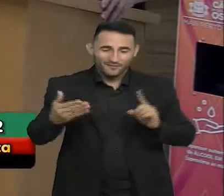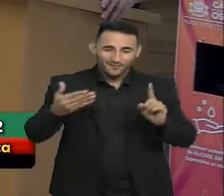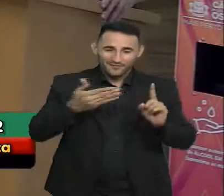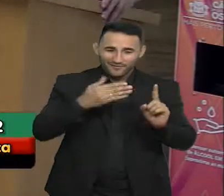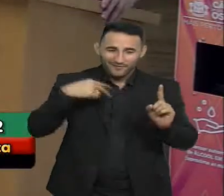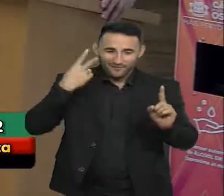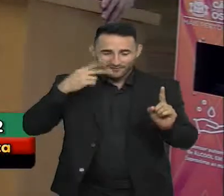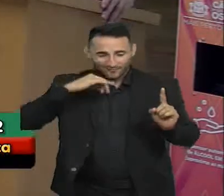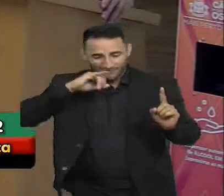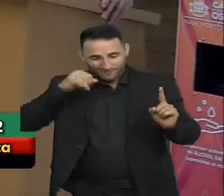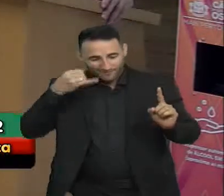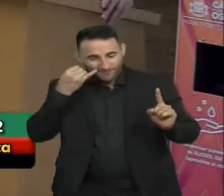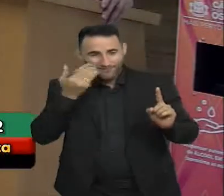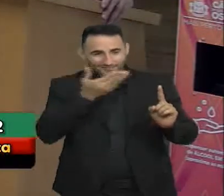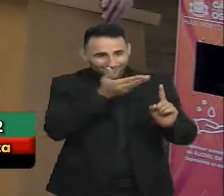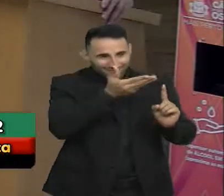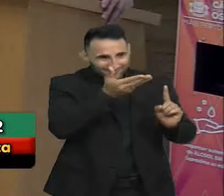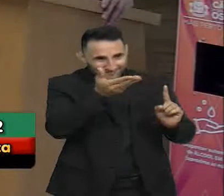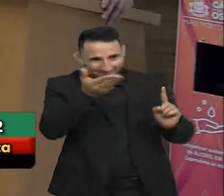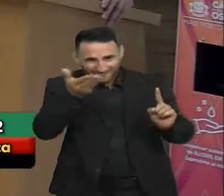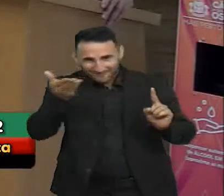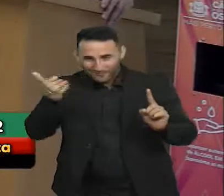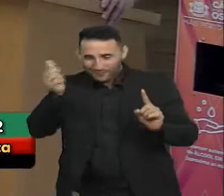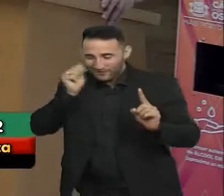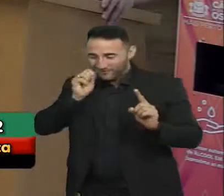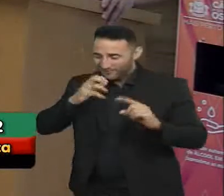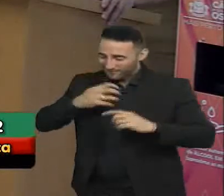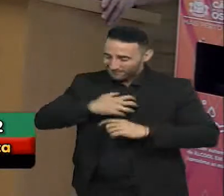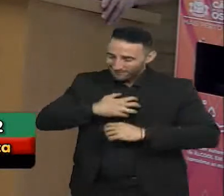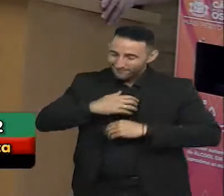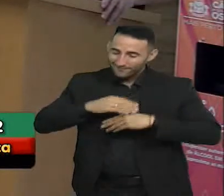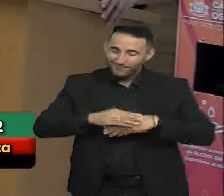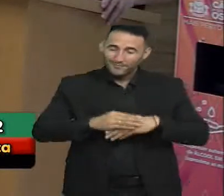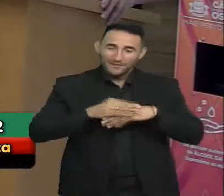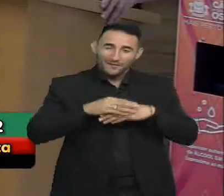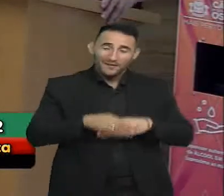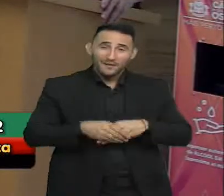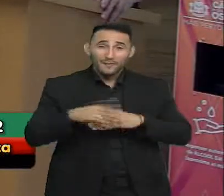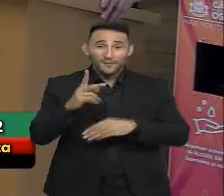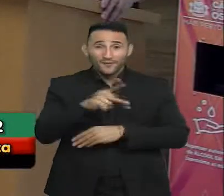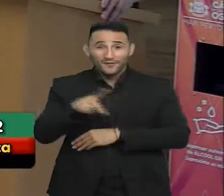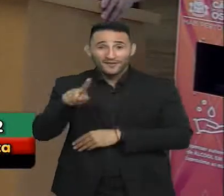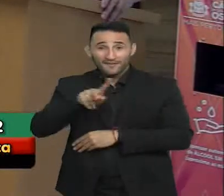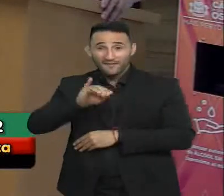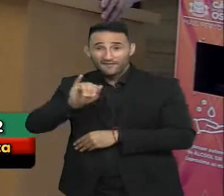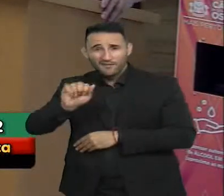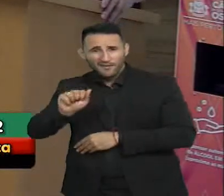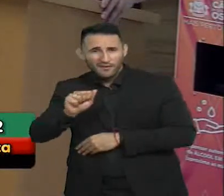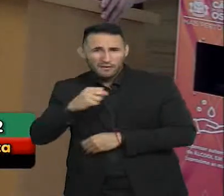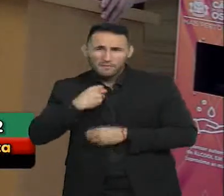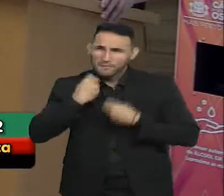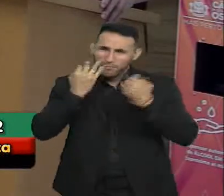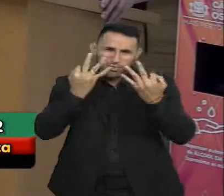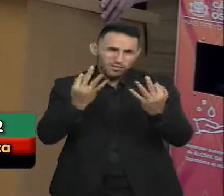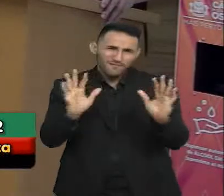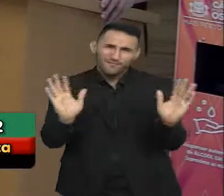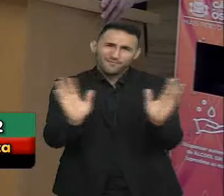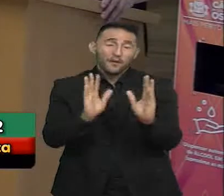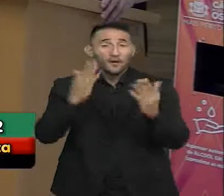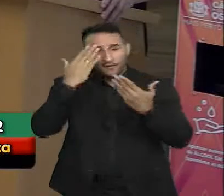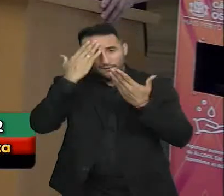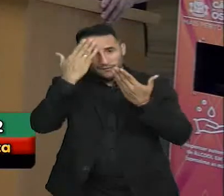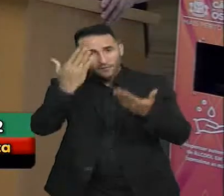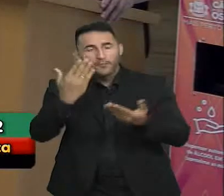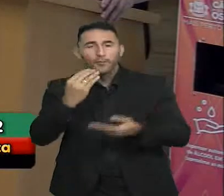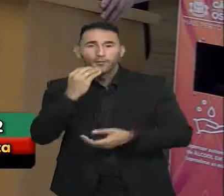que todas as mulheres e os presentes se sintam cumprimentadas. Professora Vânia, eu não tenho muito o que falar, só tenho a agradecer pelo ensinamento, pela oportunidade de fazer